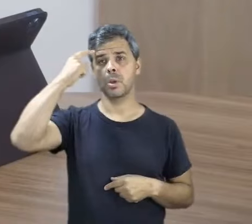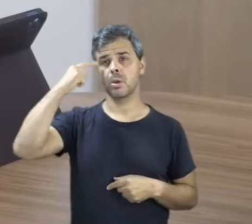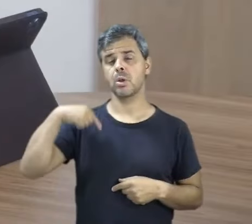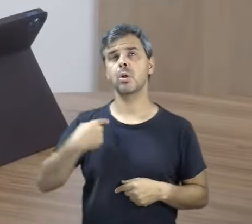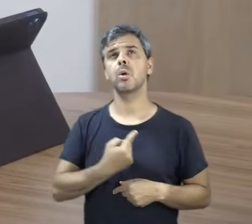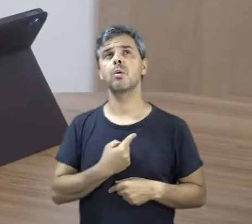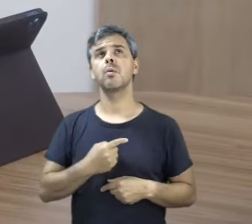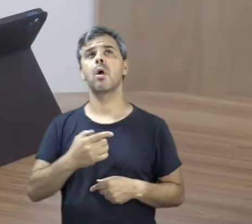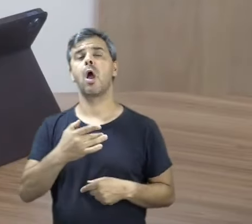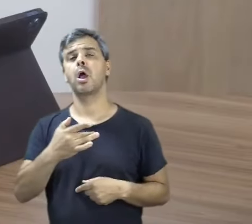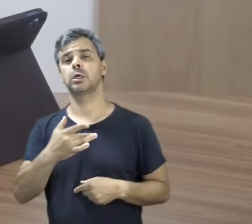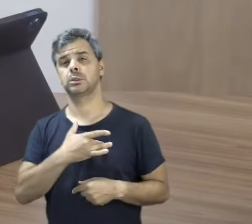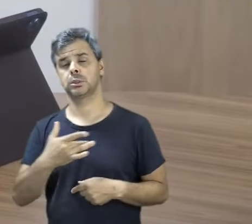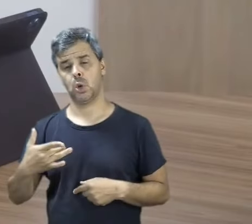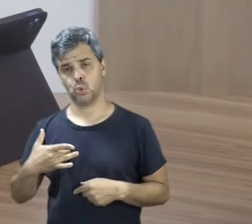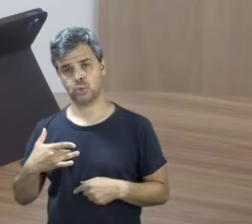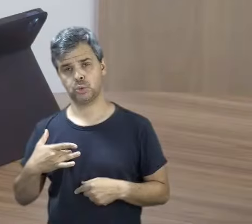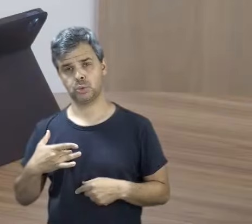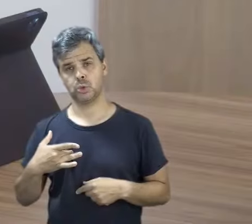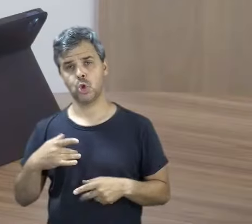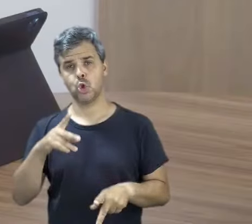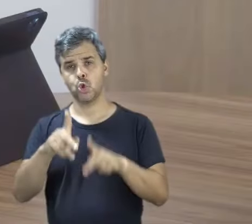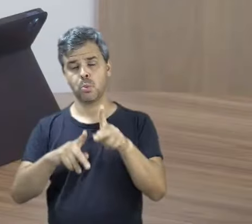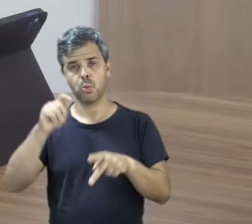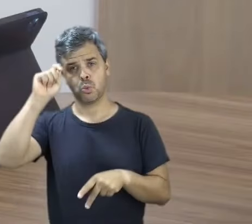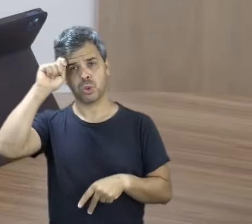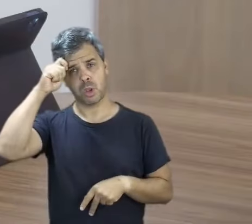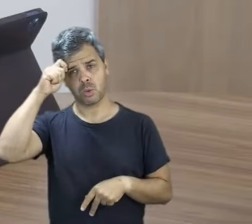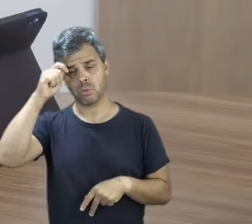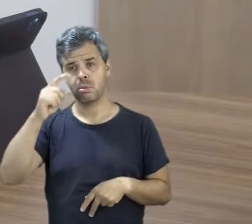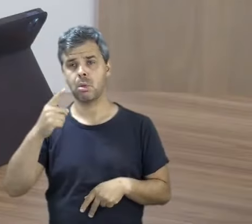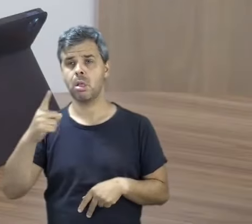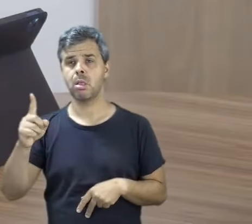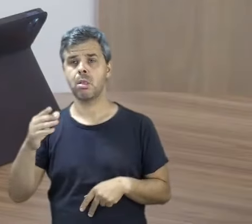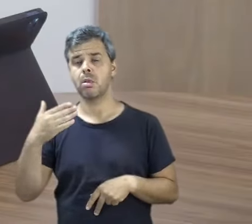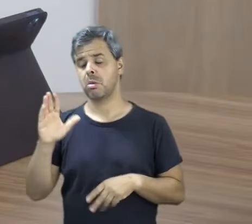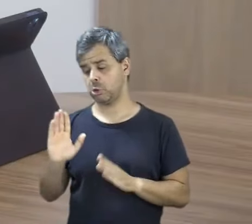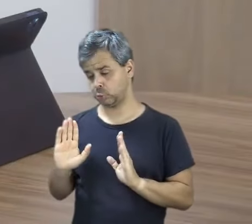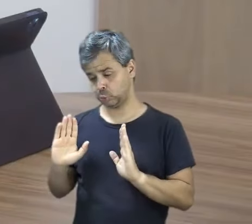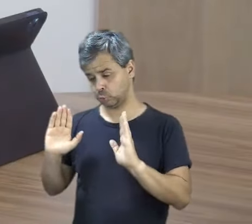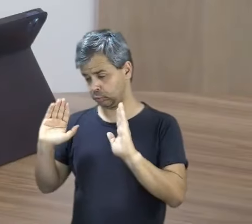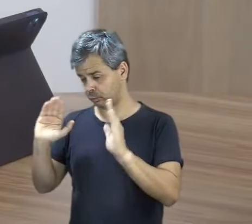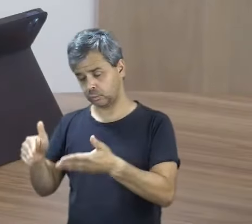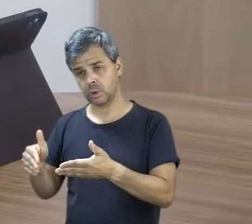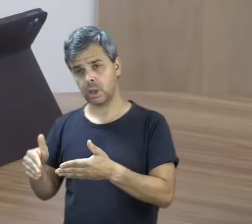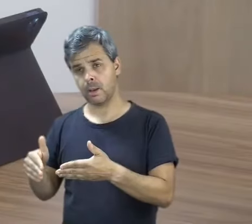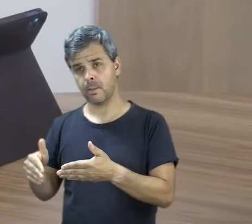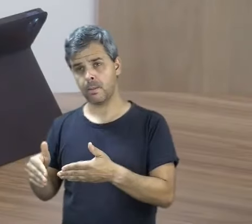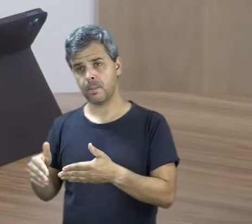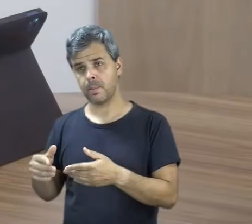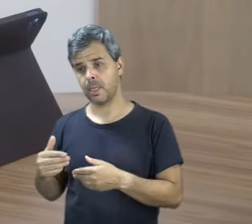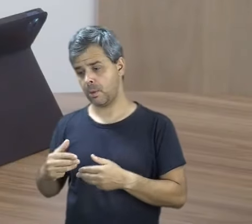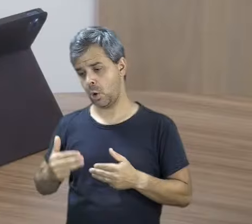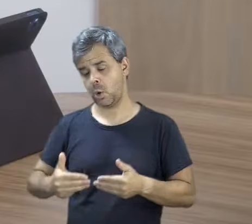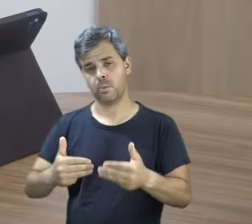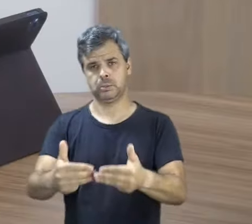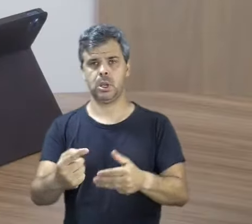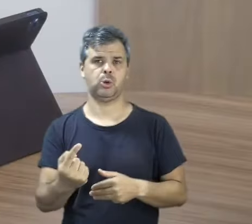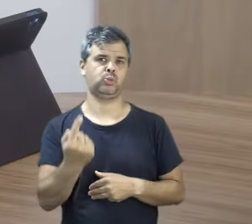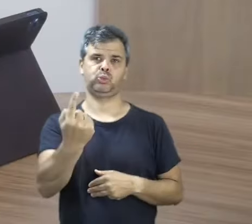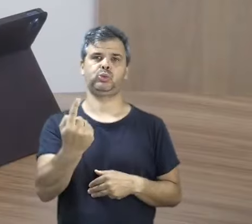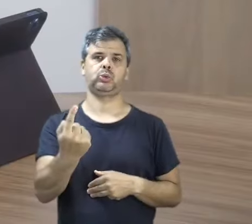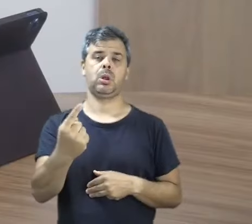gente fala de saúde da população negra, essa não é uma demanda específica para o Ministério apenas,